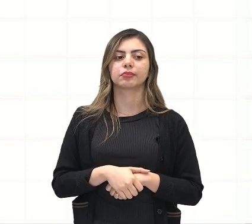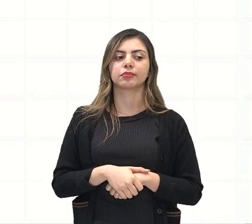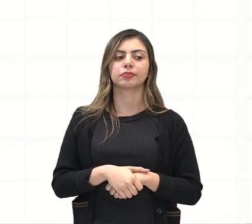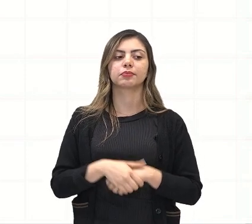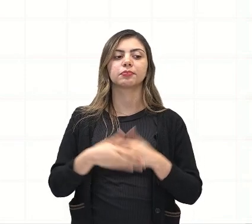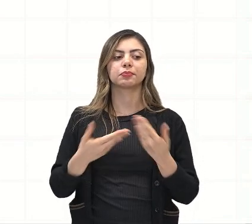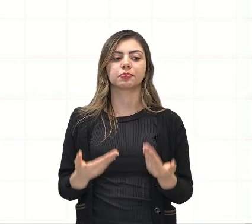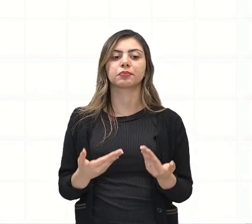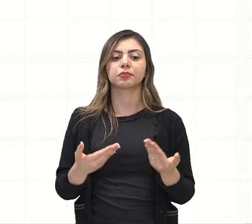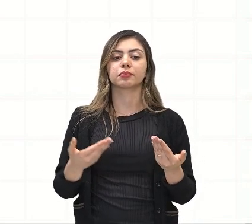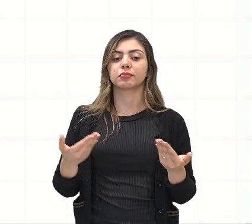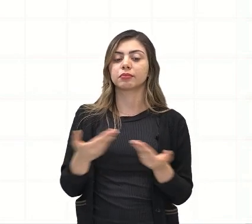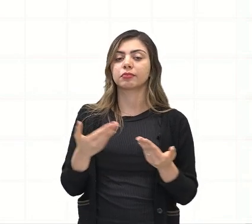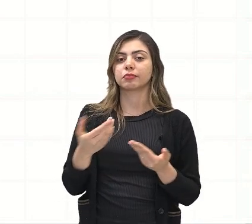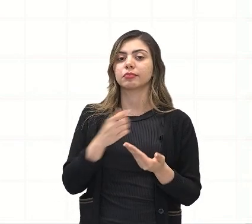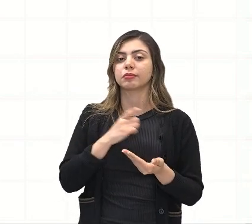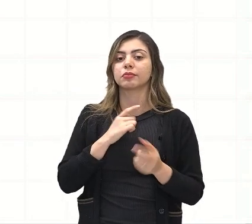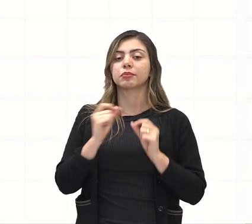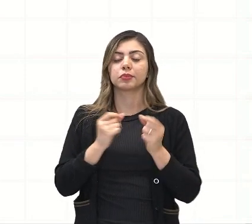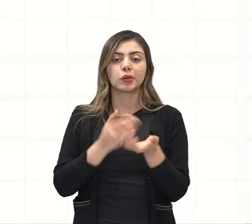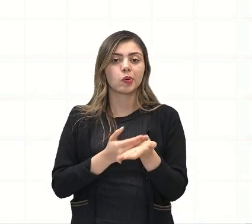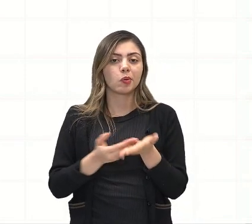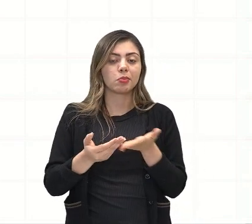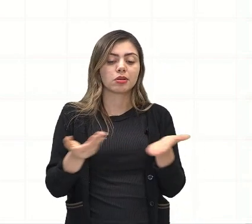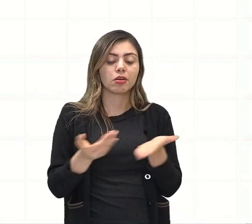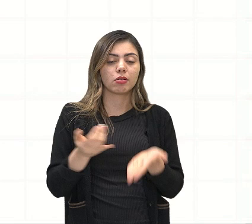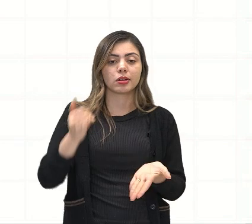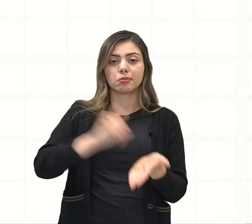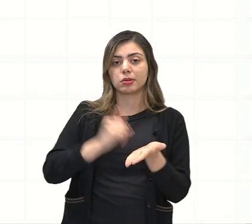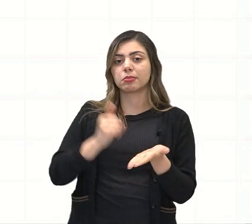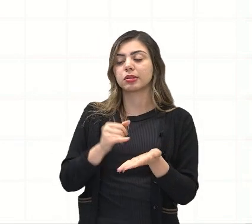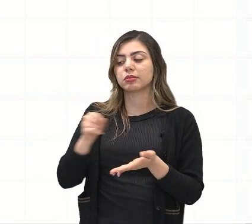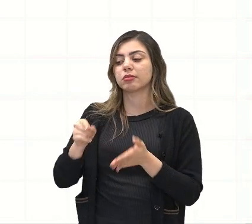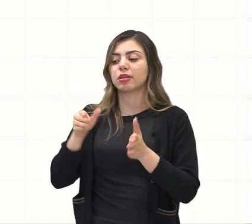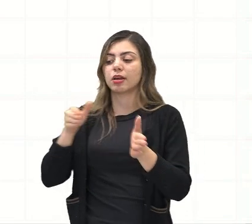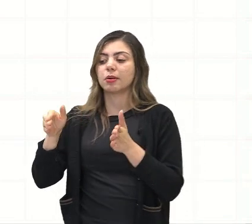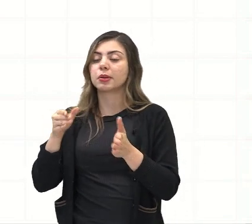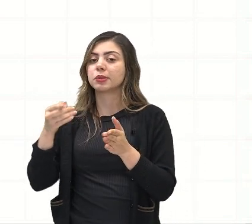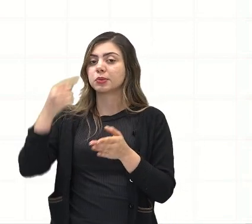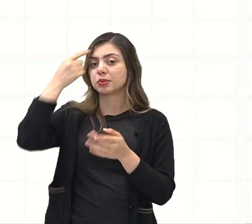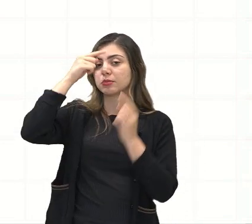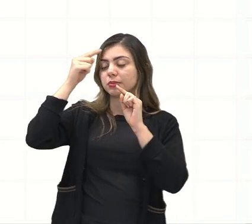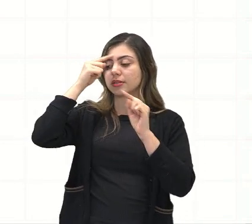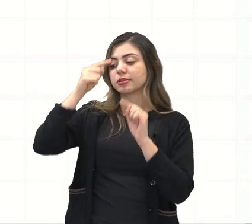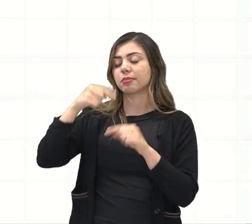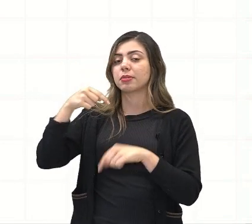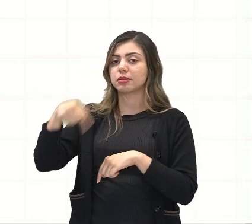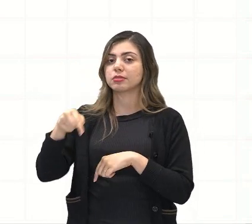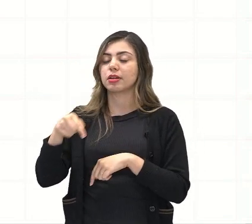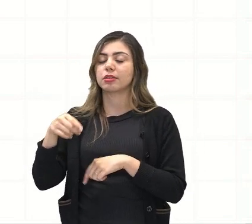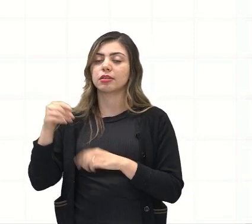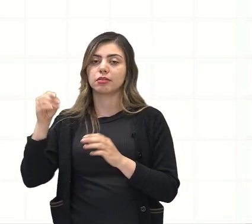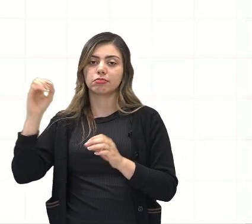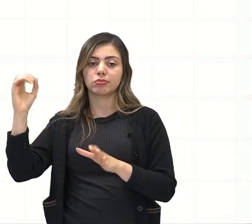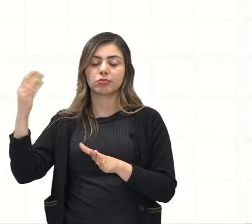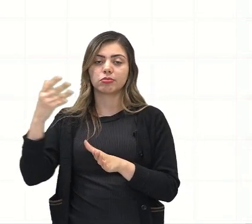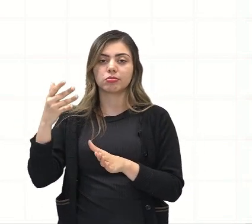da implementação, né, dos ideais iluministas dentro da Amazônia serão o quê?